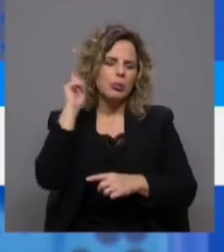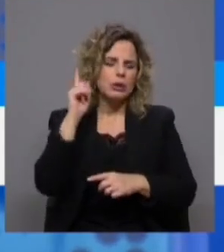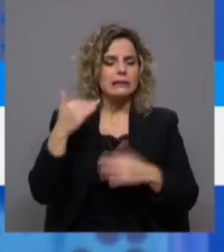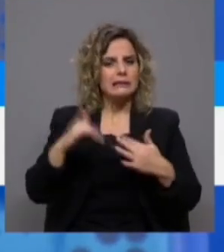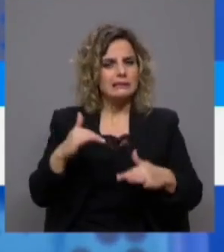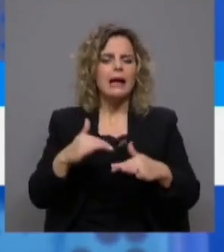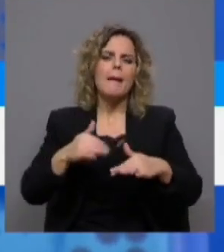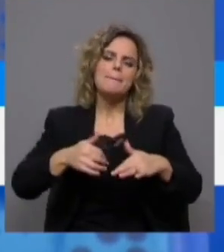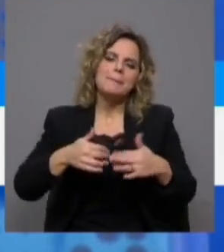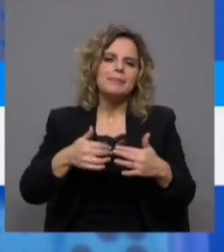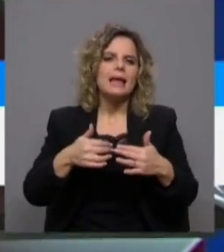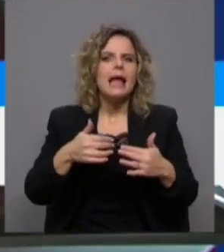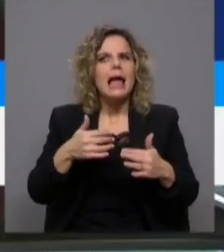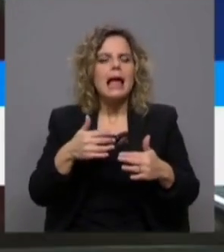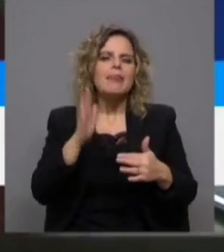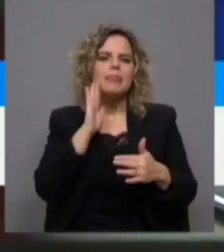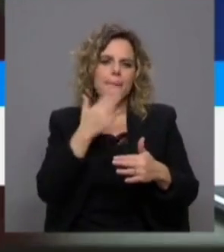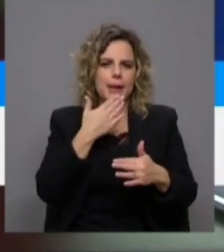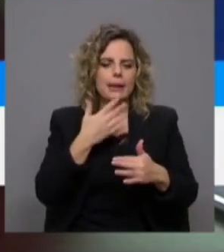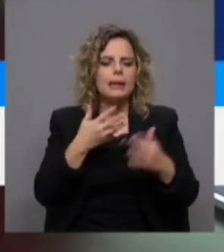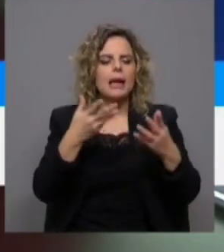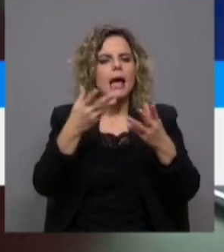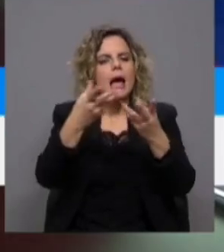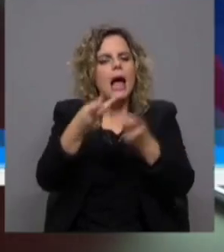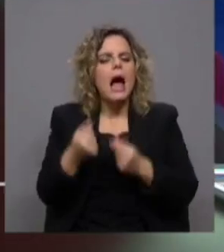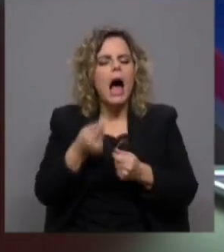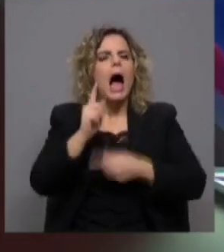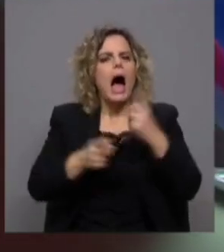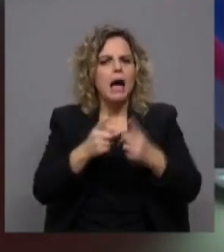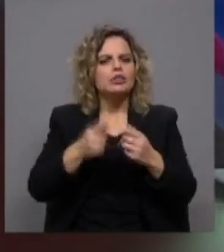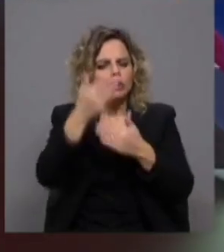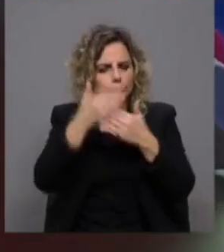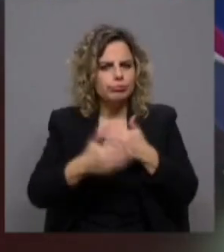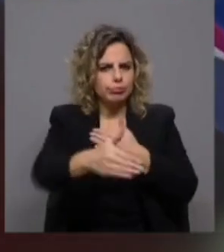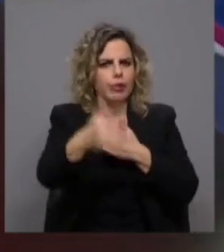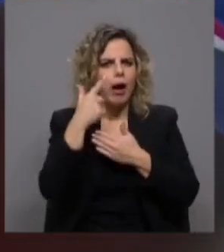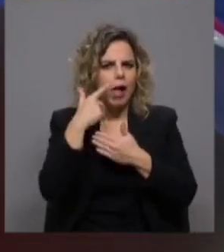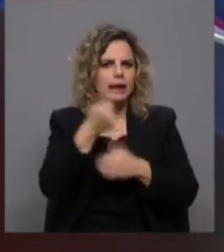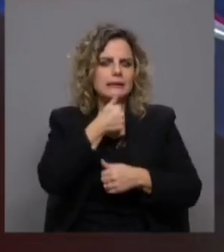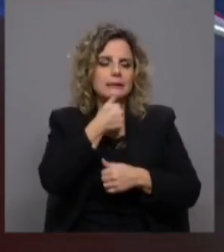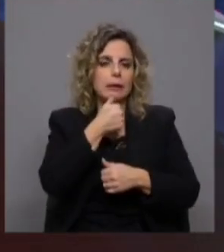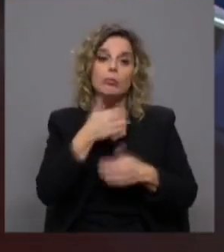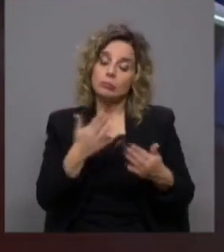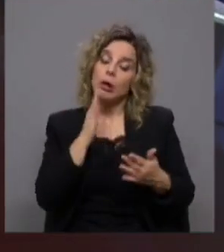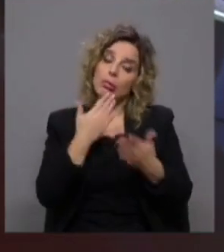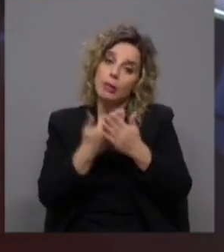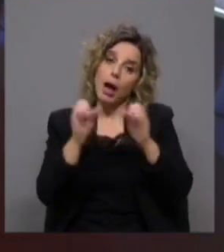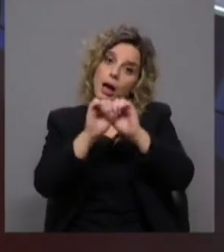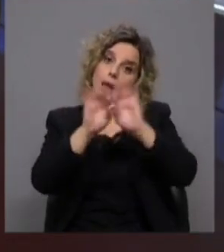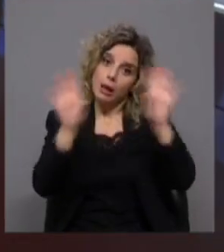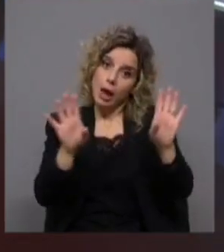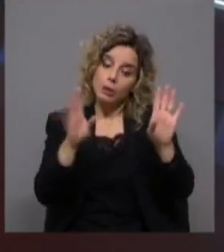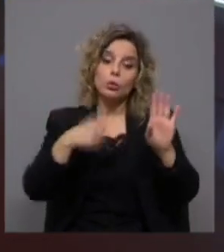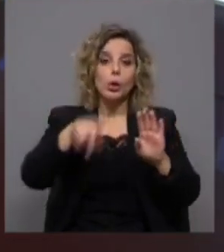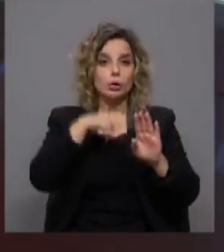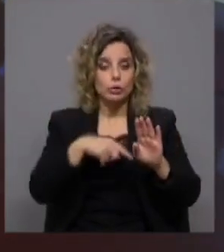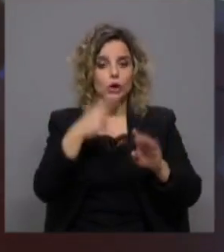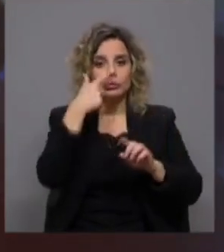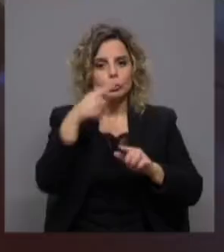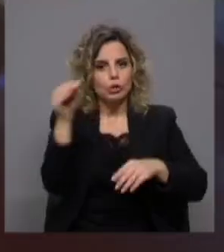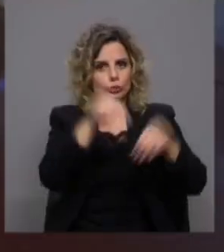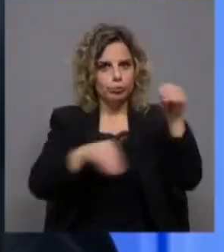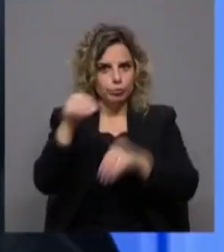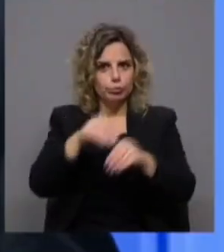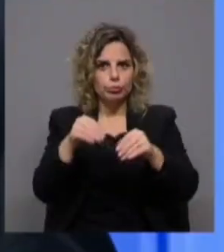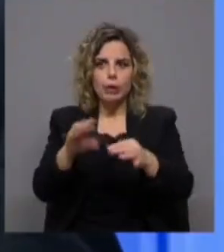de tinta de Janeiro EA função dos resultados tomar as decisões nessa lógica e clareza com que apresentamos os eleitores também é clareza com que nos apresentamos a